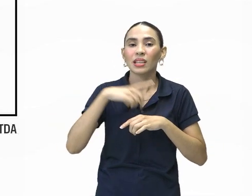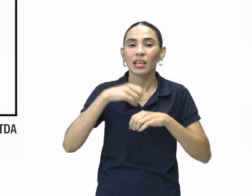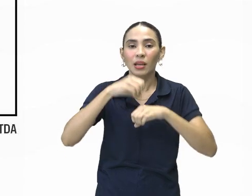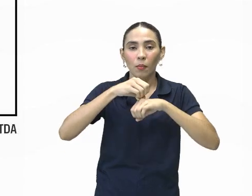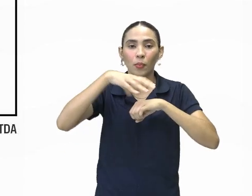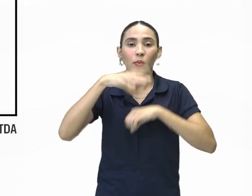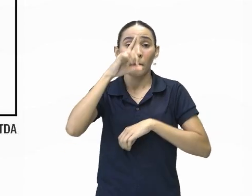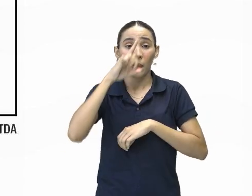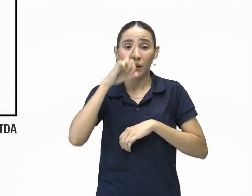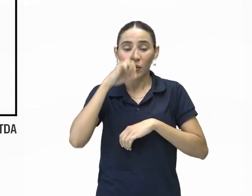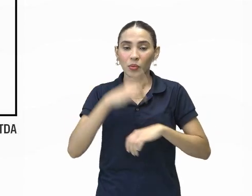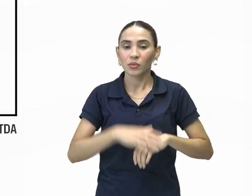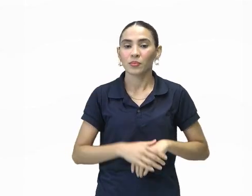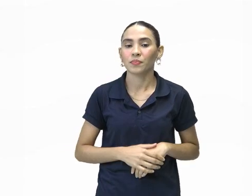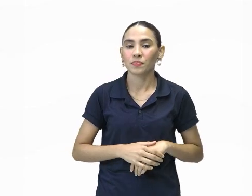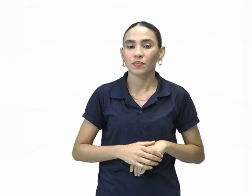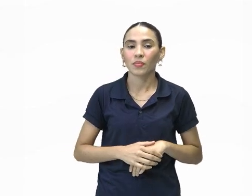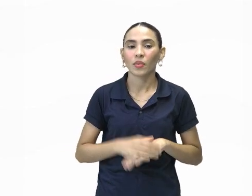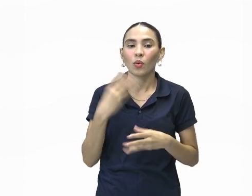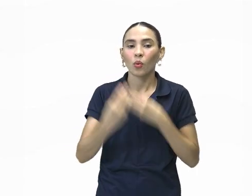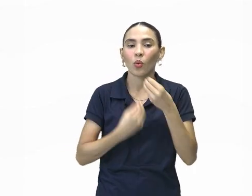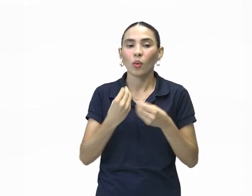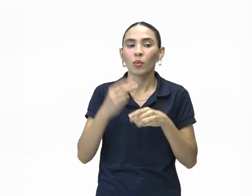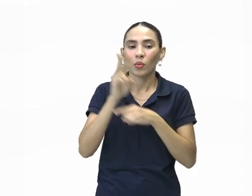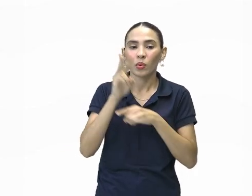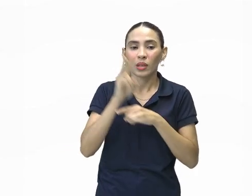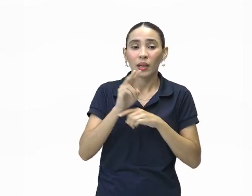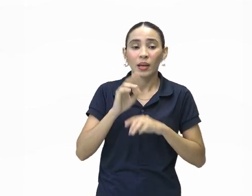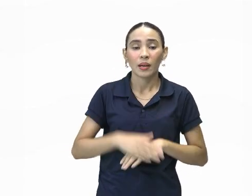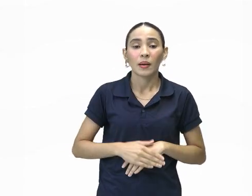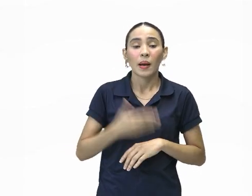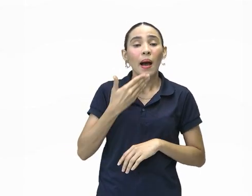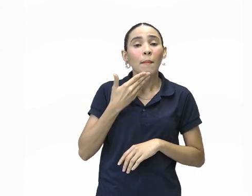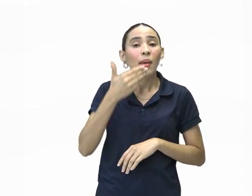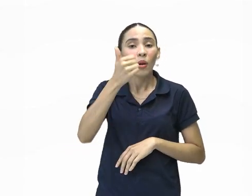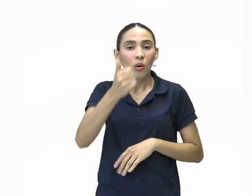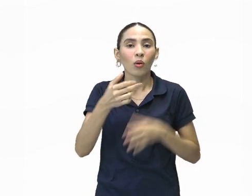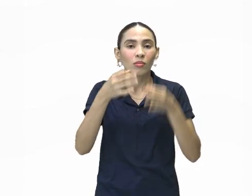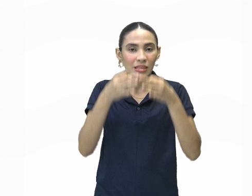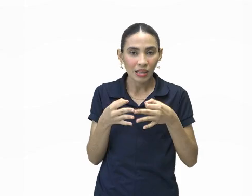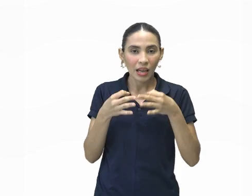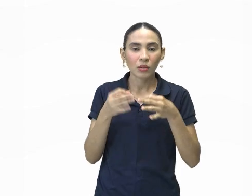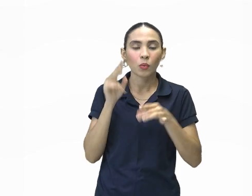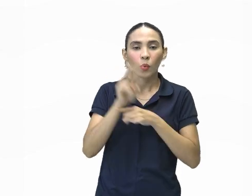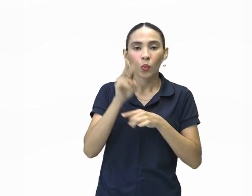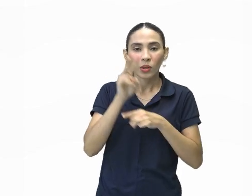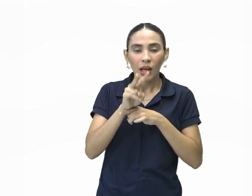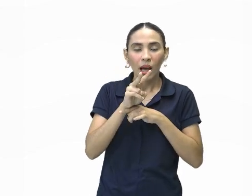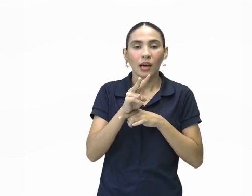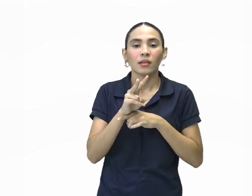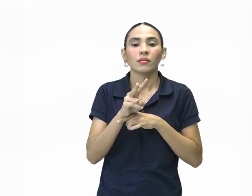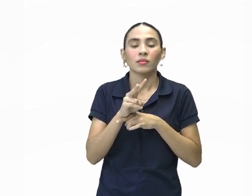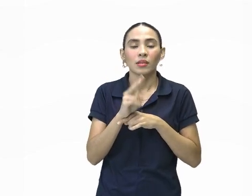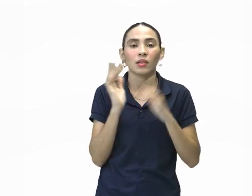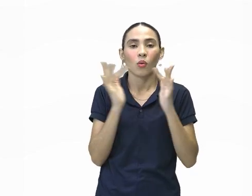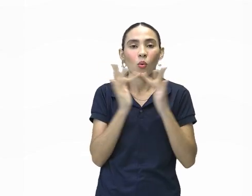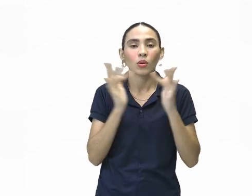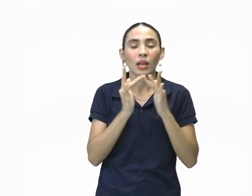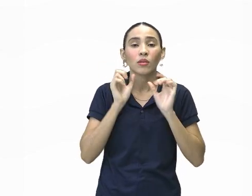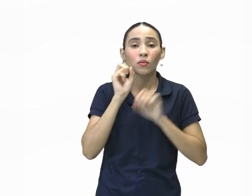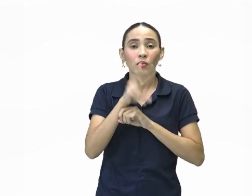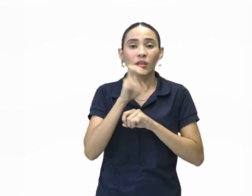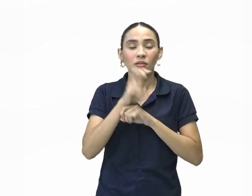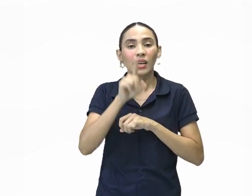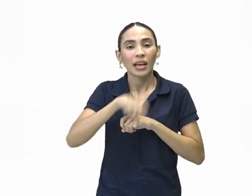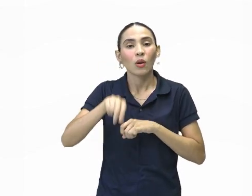tumores malignos. A prevenção, gente, a melhor forma de prevenir esse contato com o vírus é